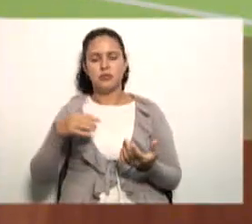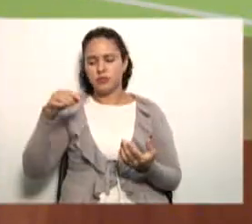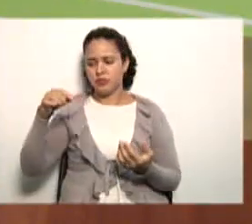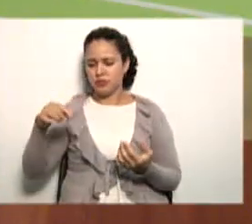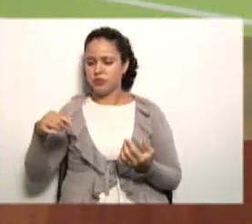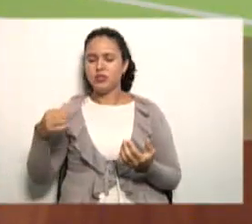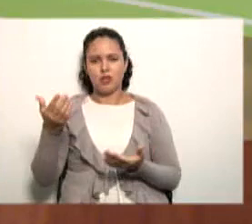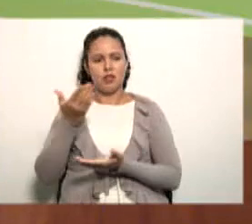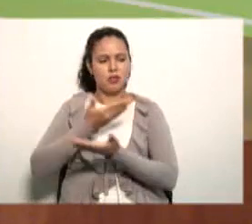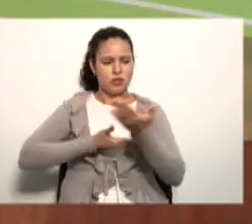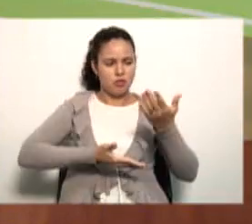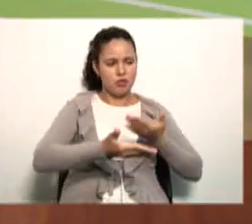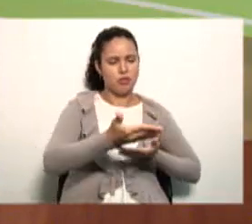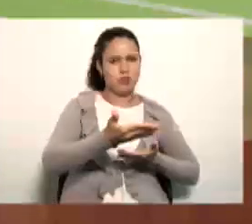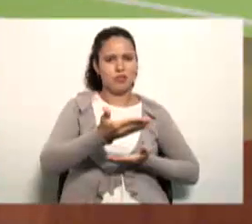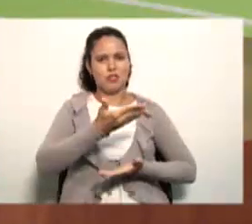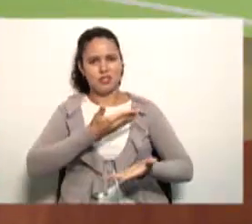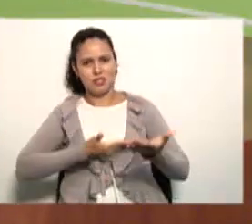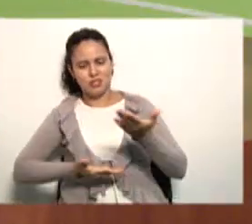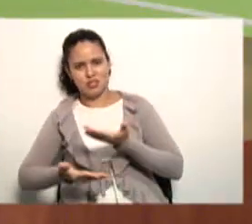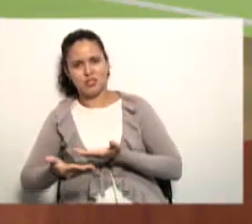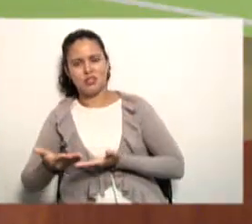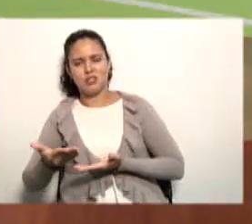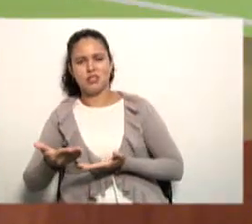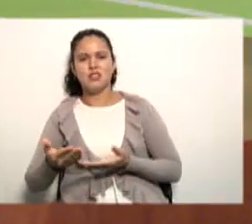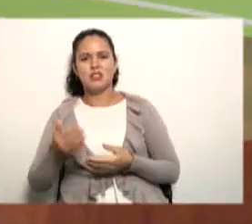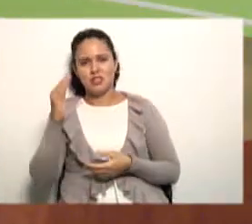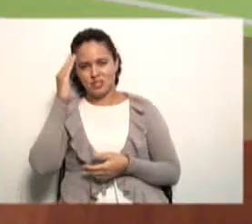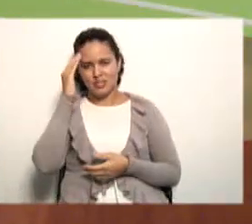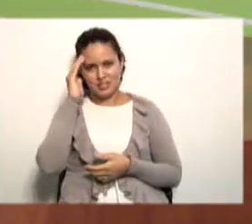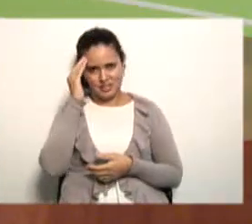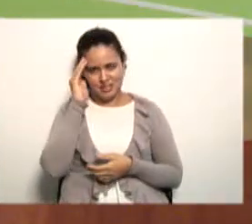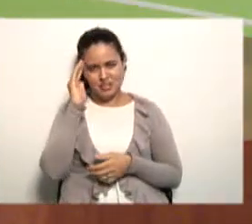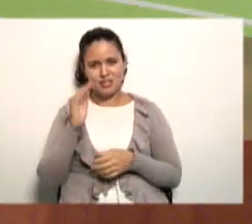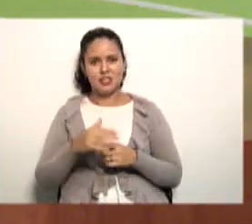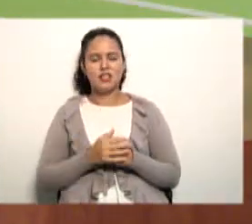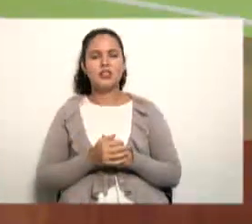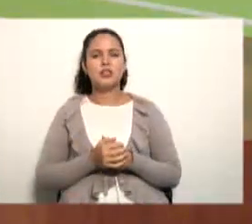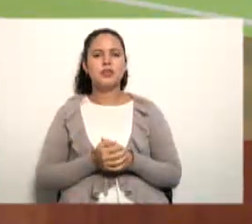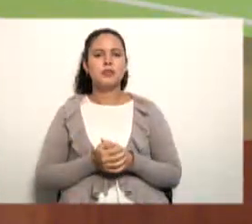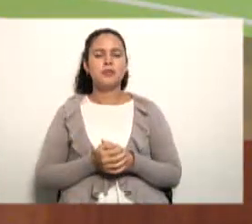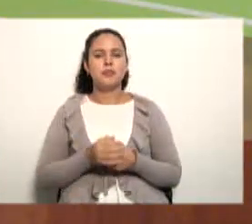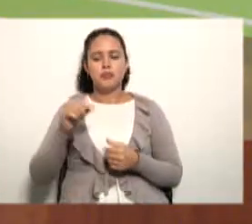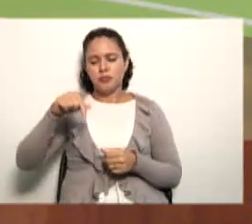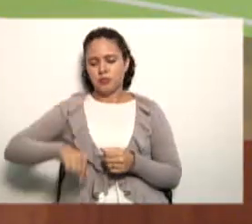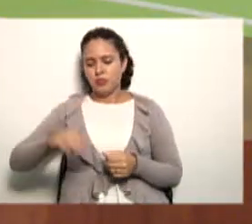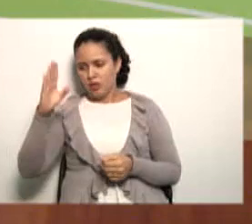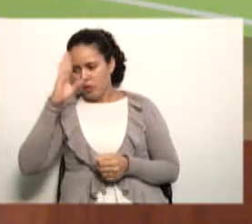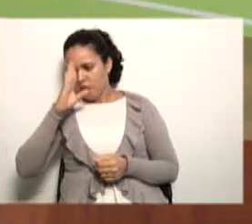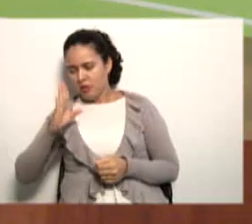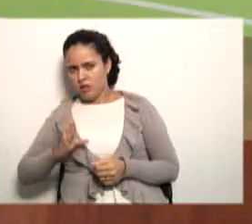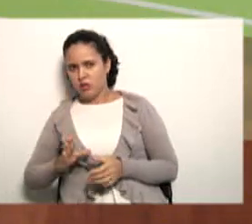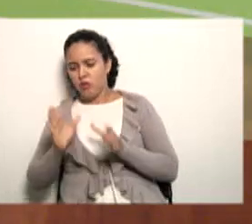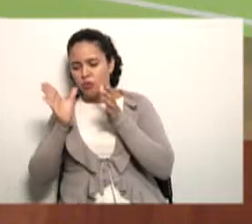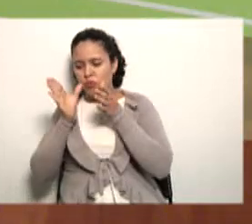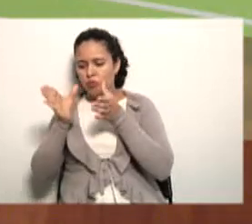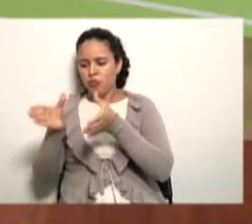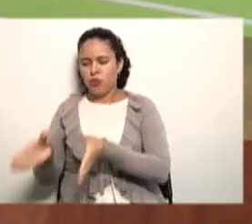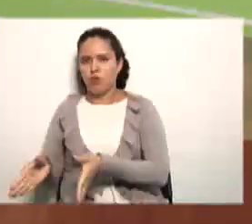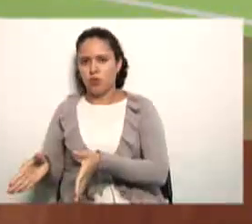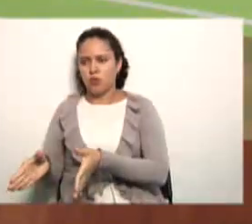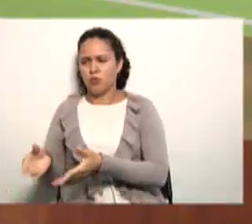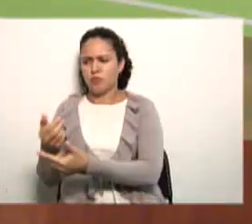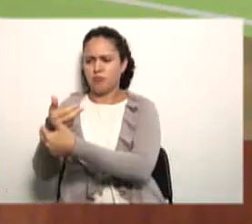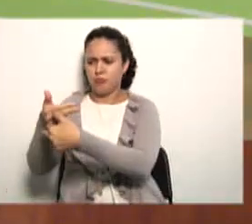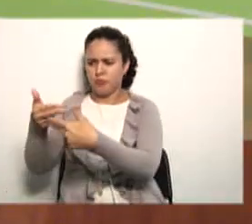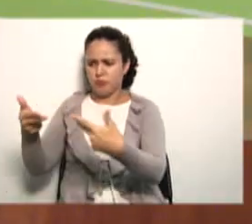líderes mundiais na produção de grãos, na exportação. Então essa especialização, ela fortalece e enriquece